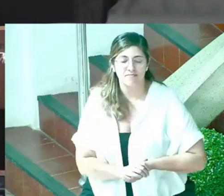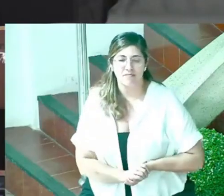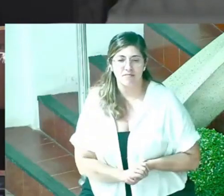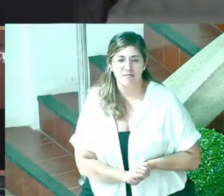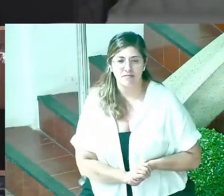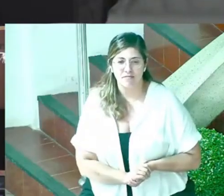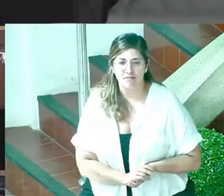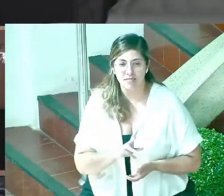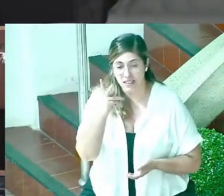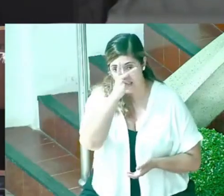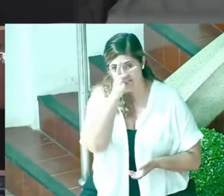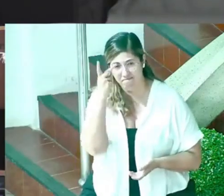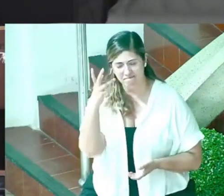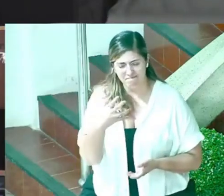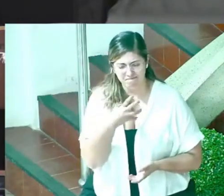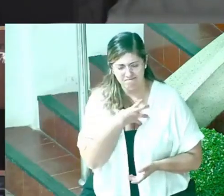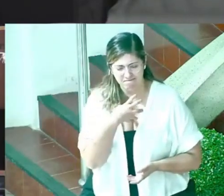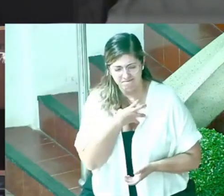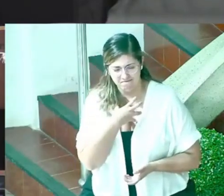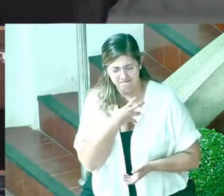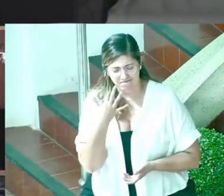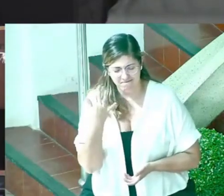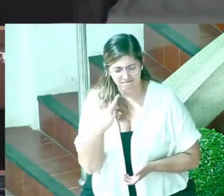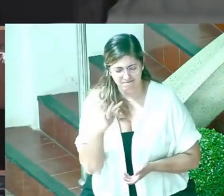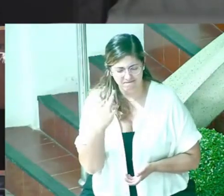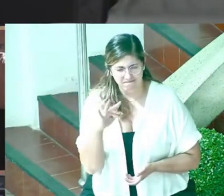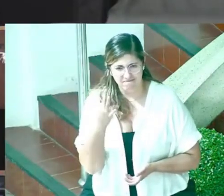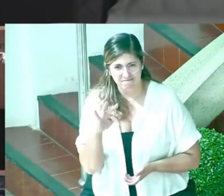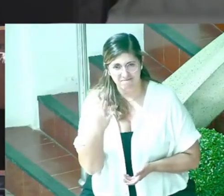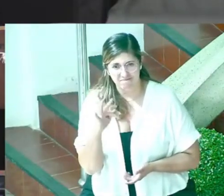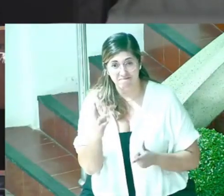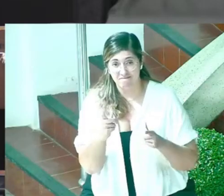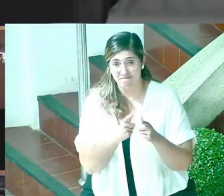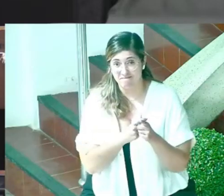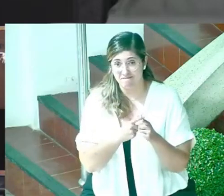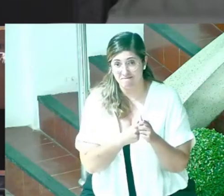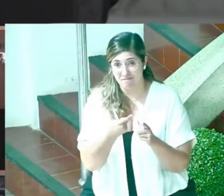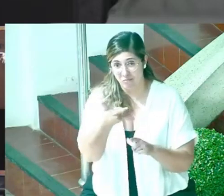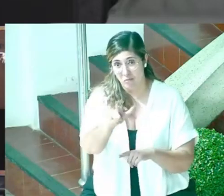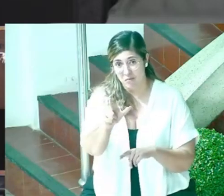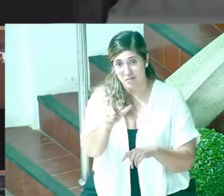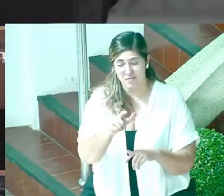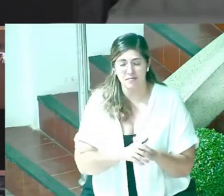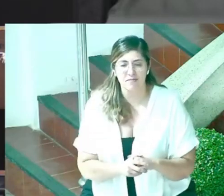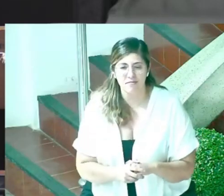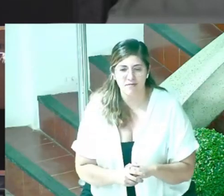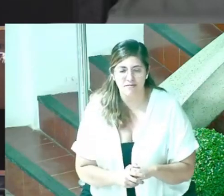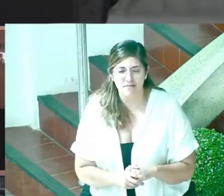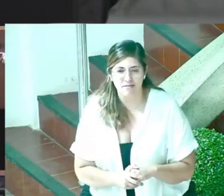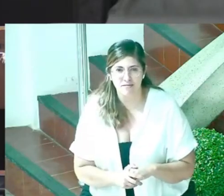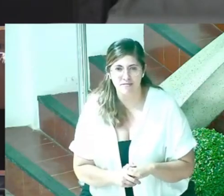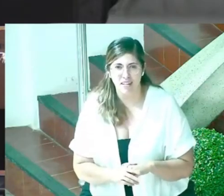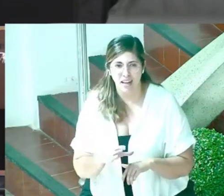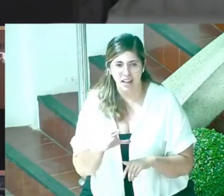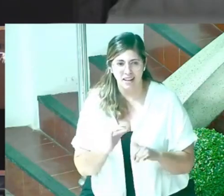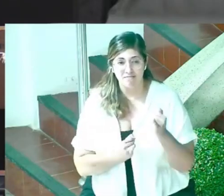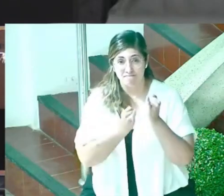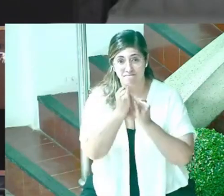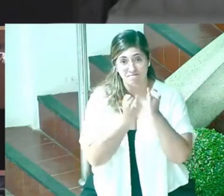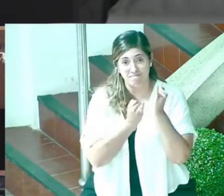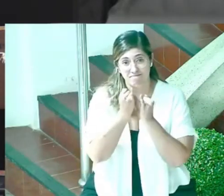novo. Ele está aqui, pastor. Está aqui a chave do carro. Vá lá, resolve o que tem que resolver e depois entrega a chave do carro.